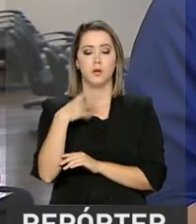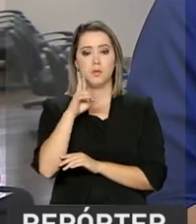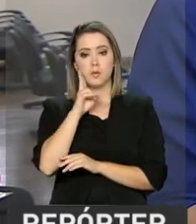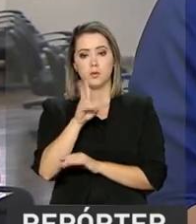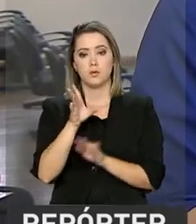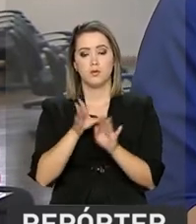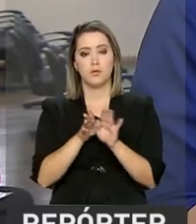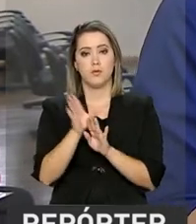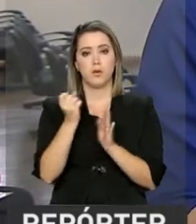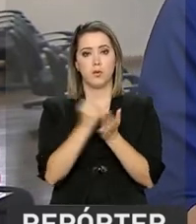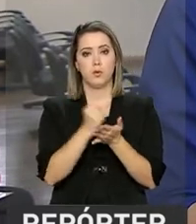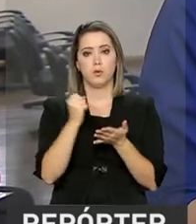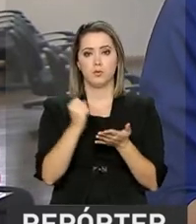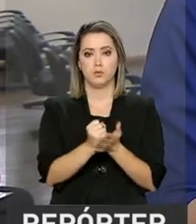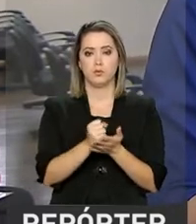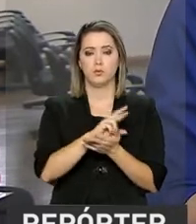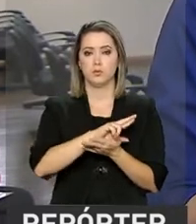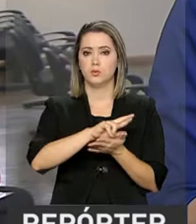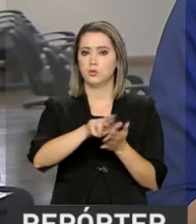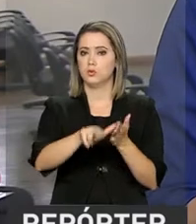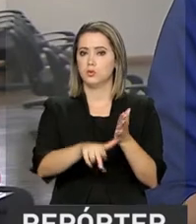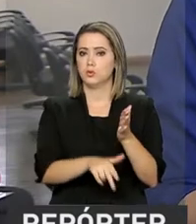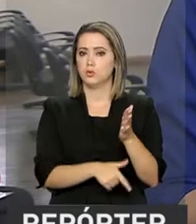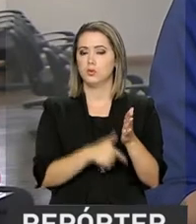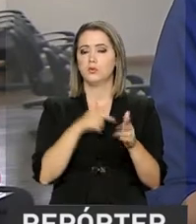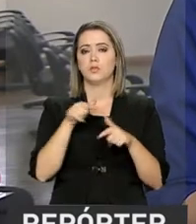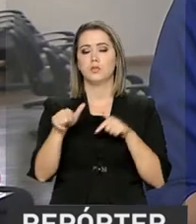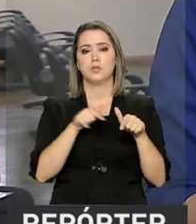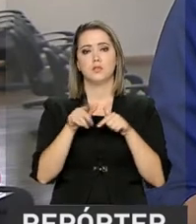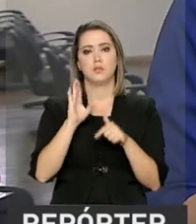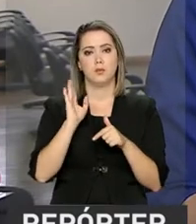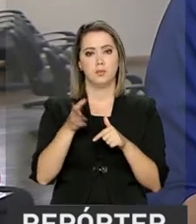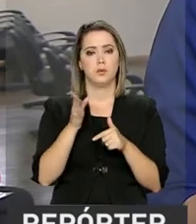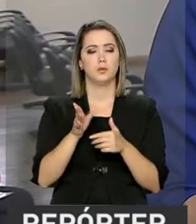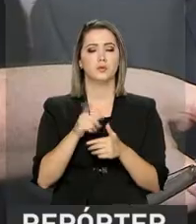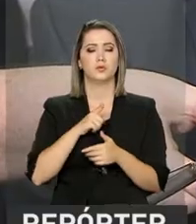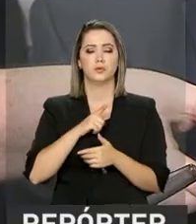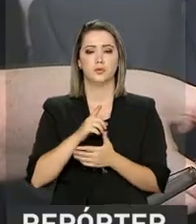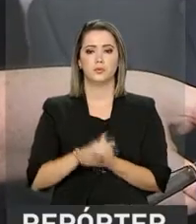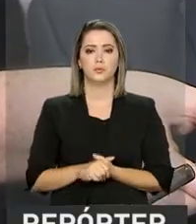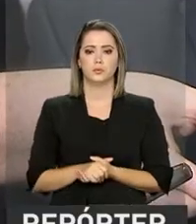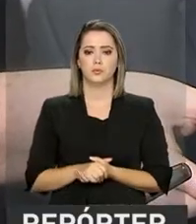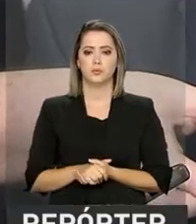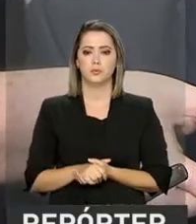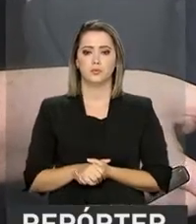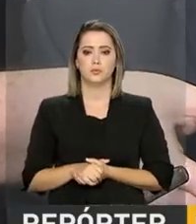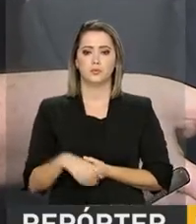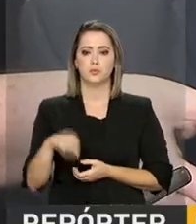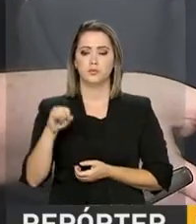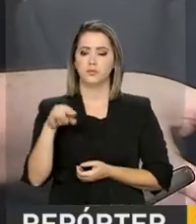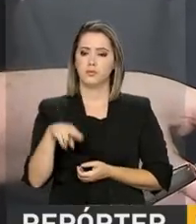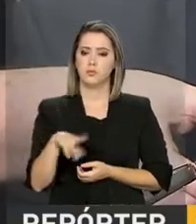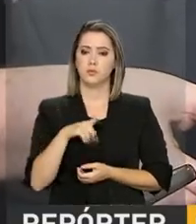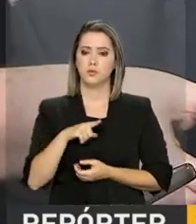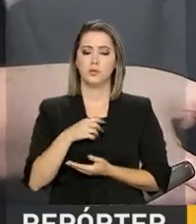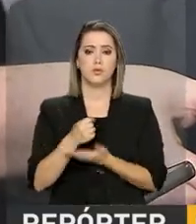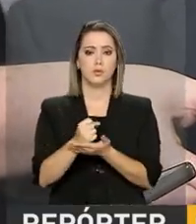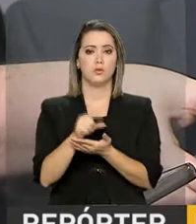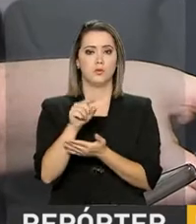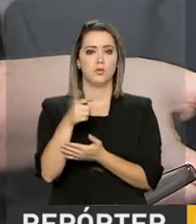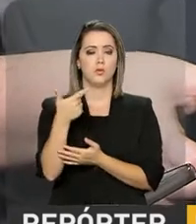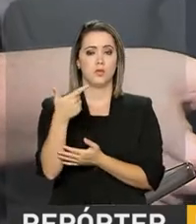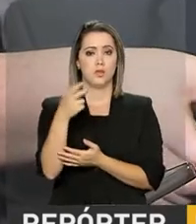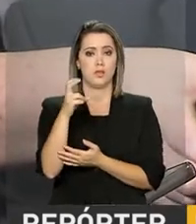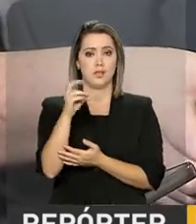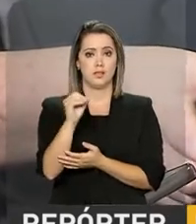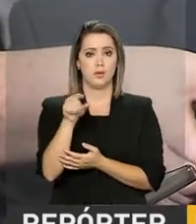de contratos, aparecem todos os contratos de trabalho cadastrados. O sistema Cine tem disponível na faixa de